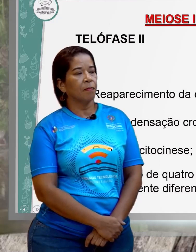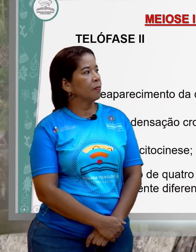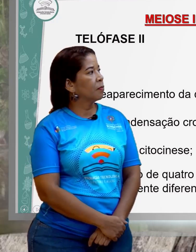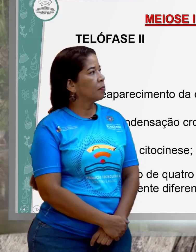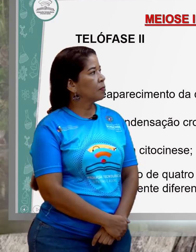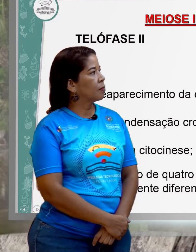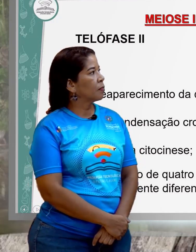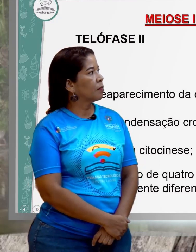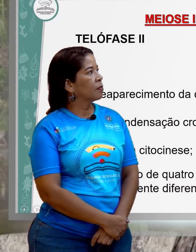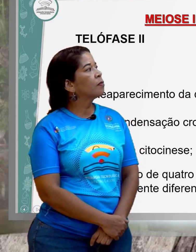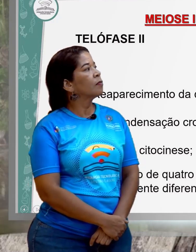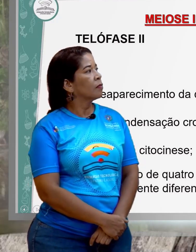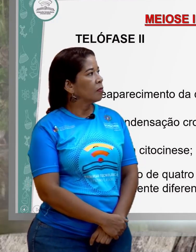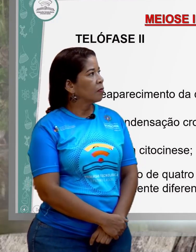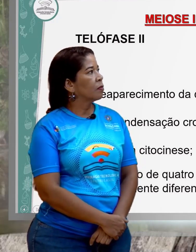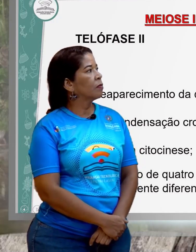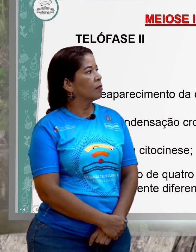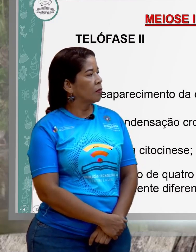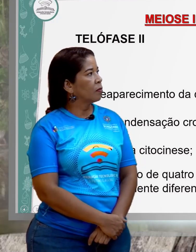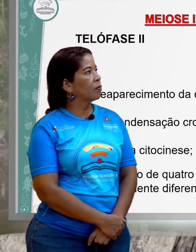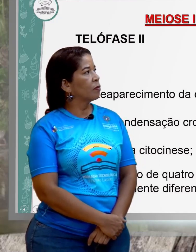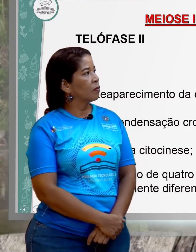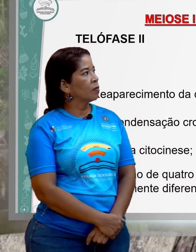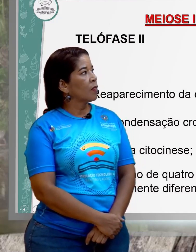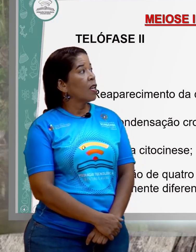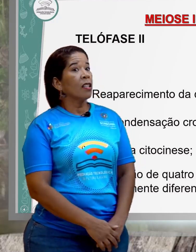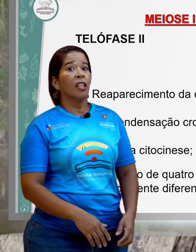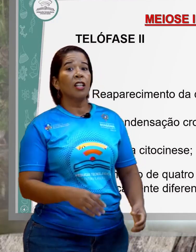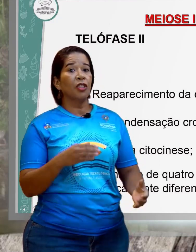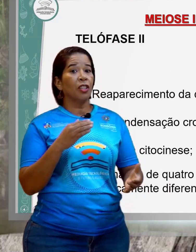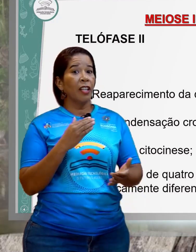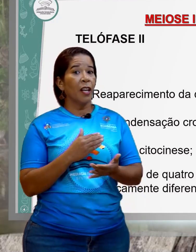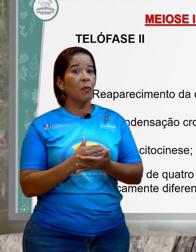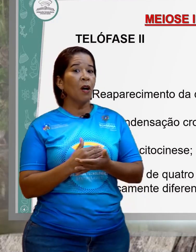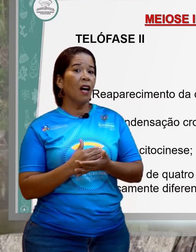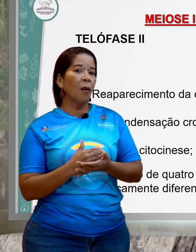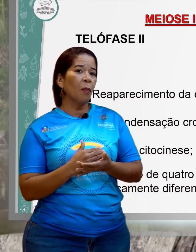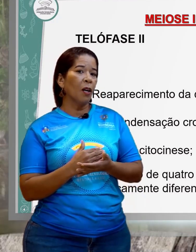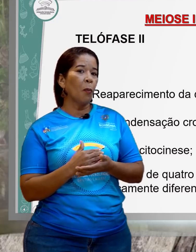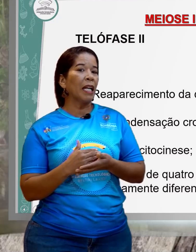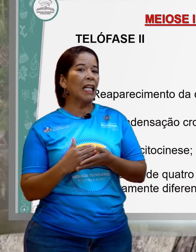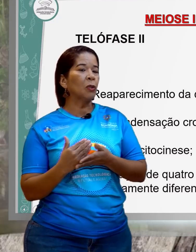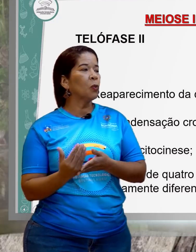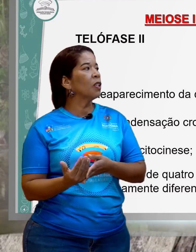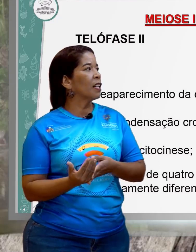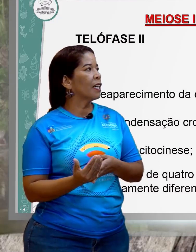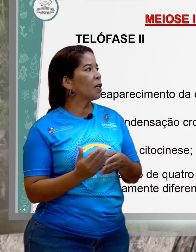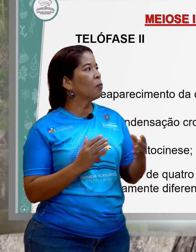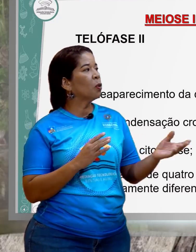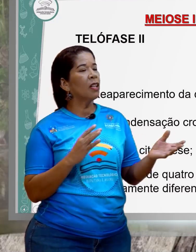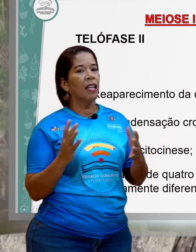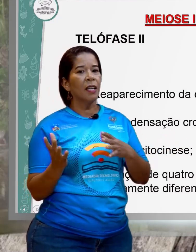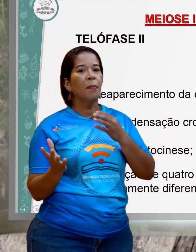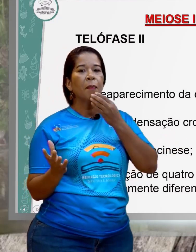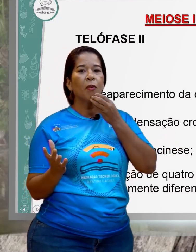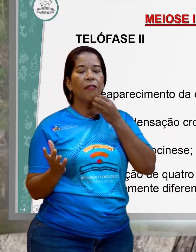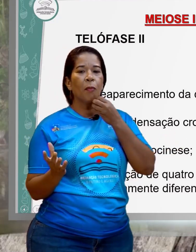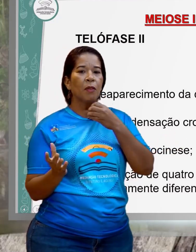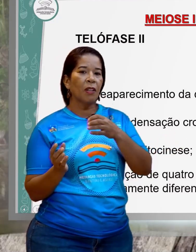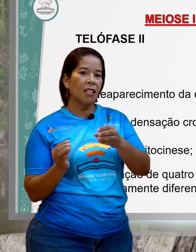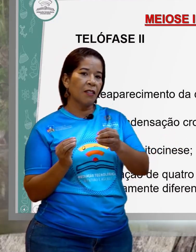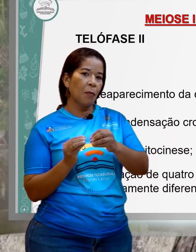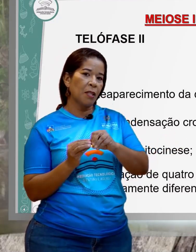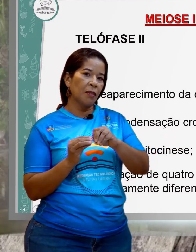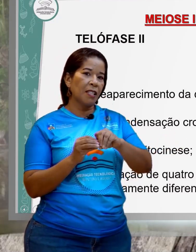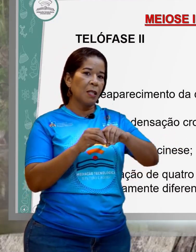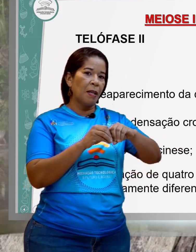Claro, com a união do gameta masculino também, tá bom? Que a gente tem uma nomenclatura, né, que muda aí,